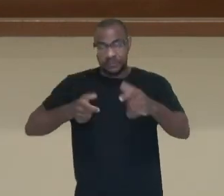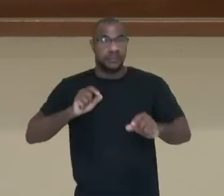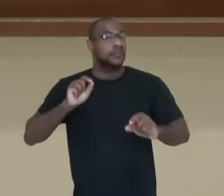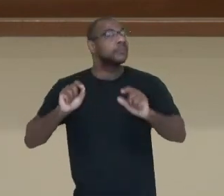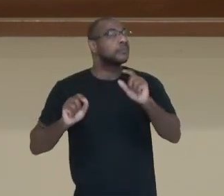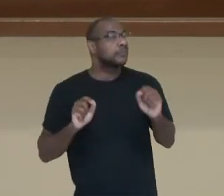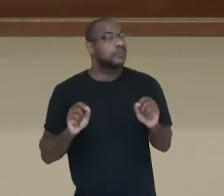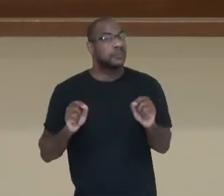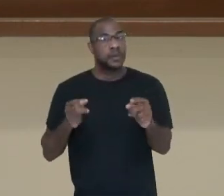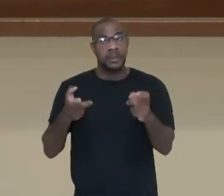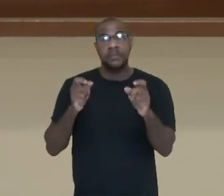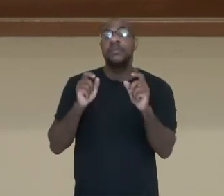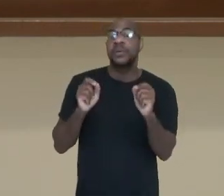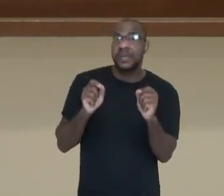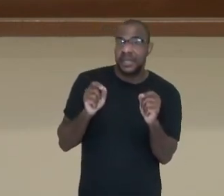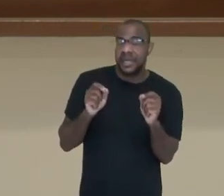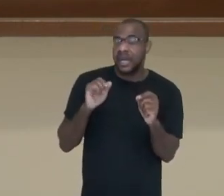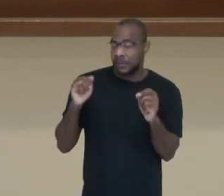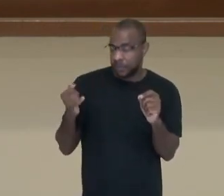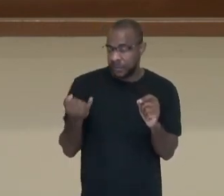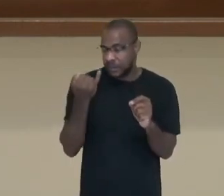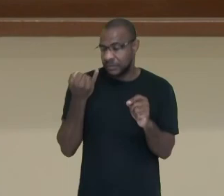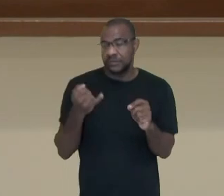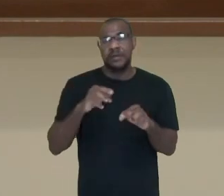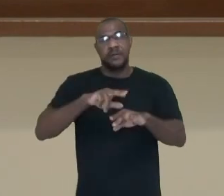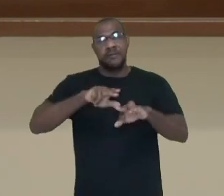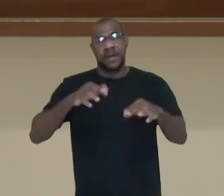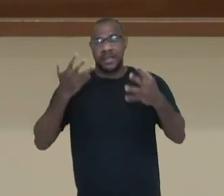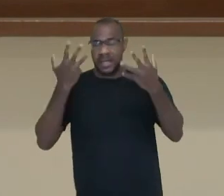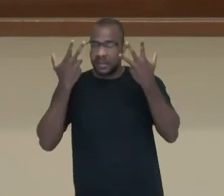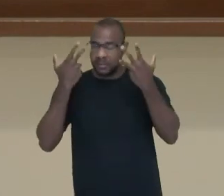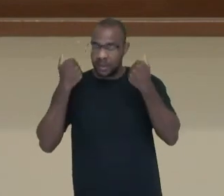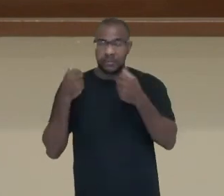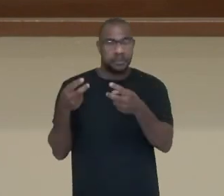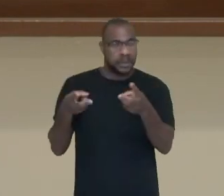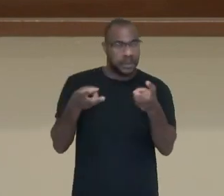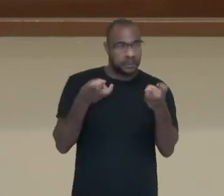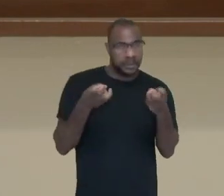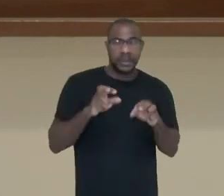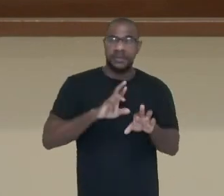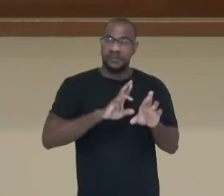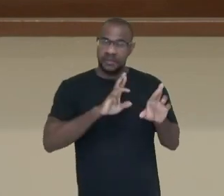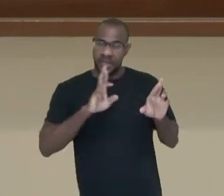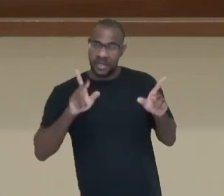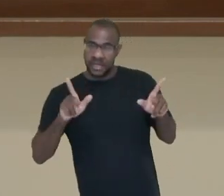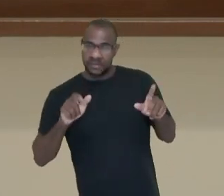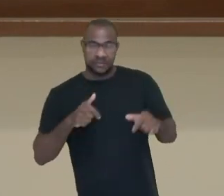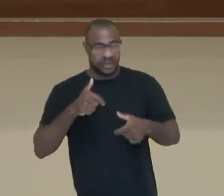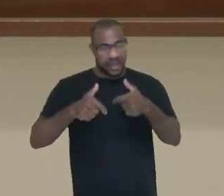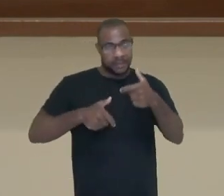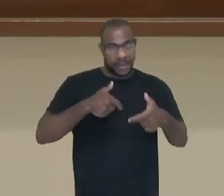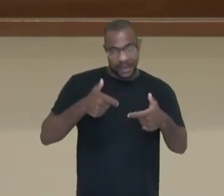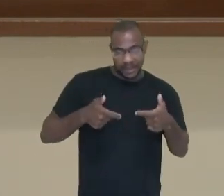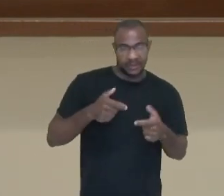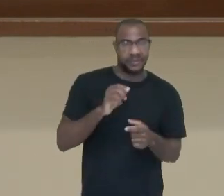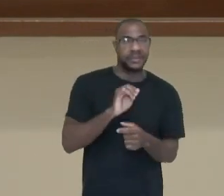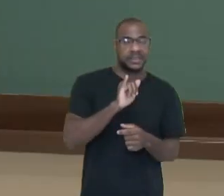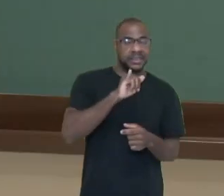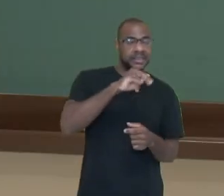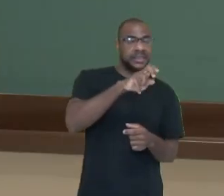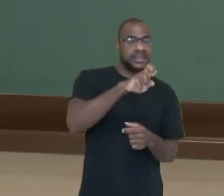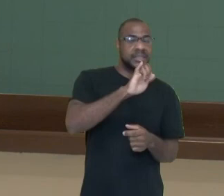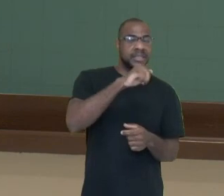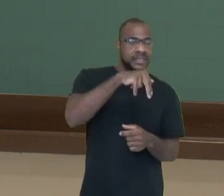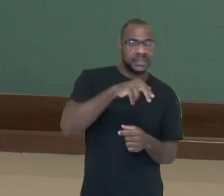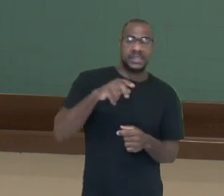observa bem a importância de vários animais, identificamos muito a diferença de extensivo e intensivo e espero que vocês